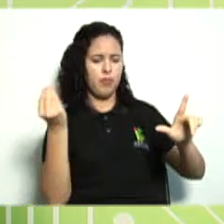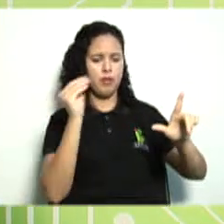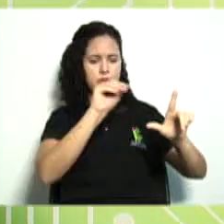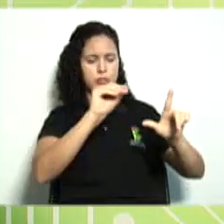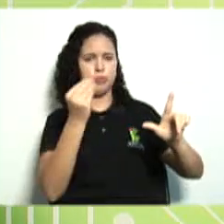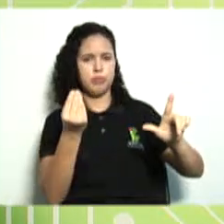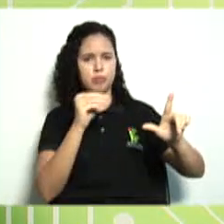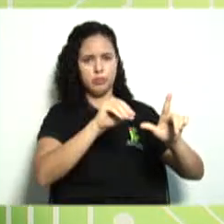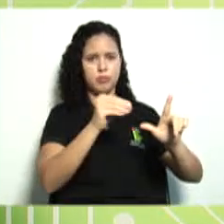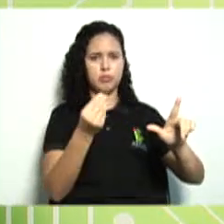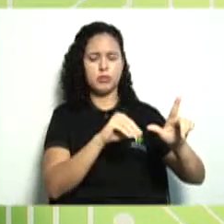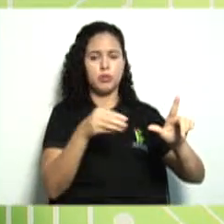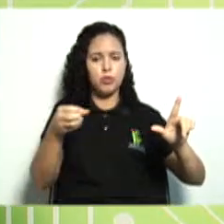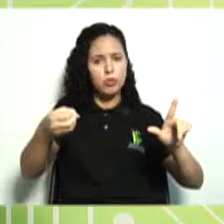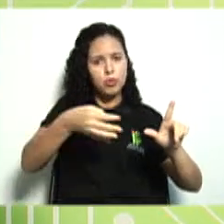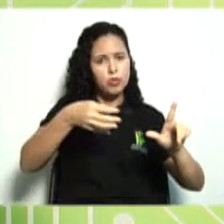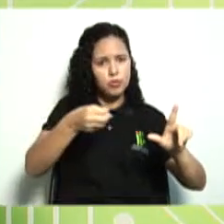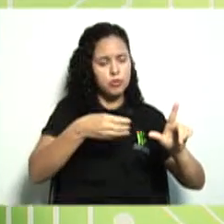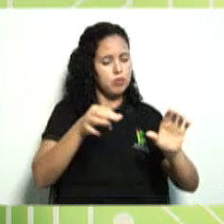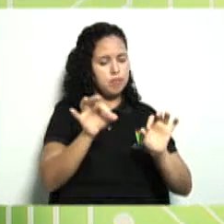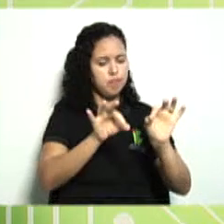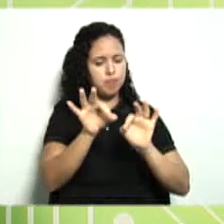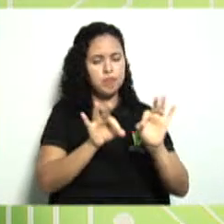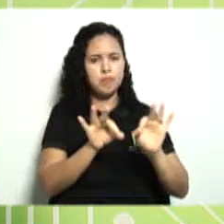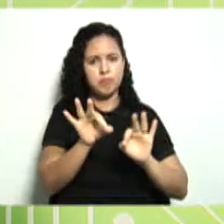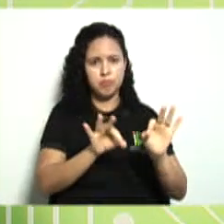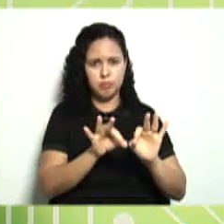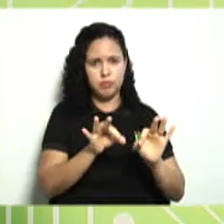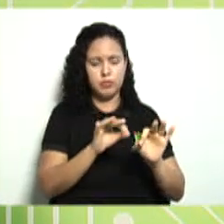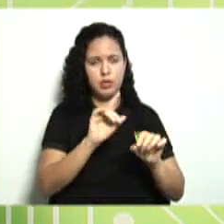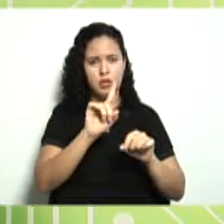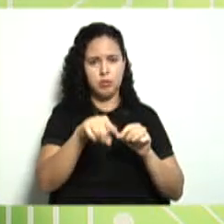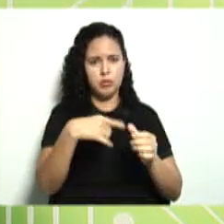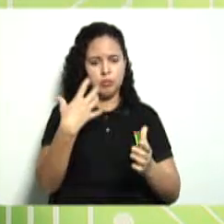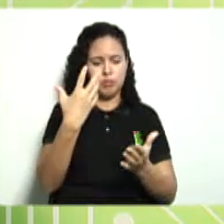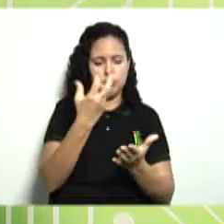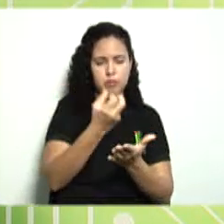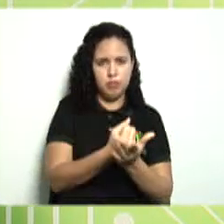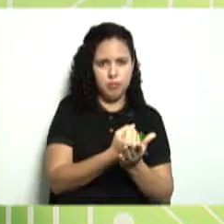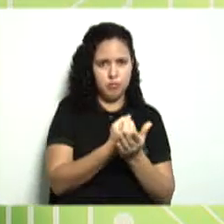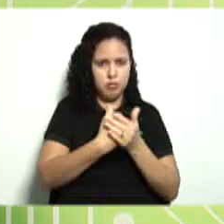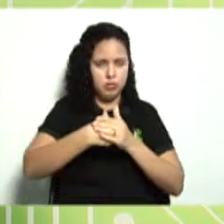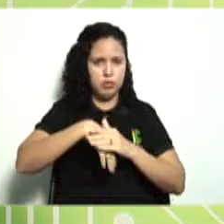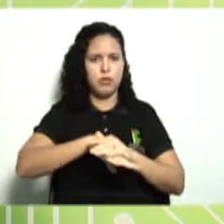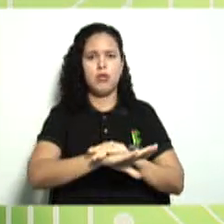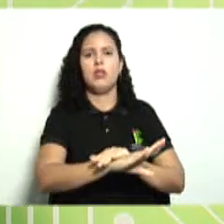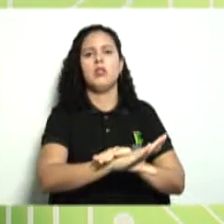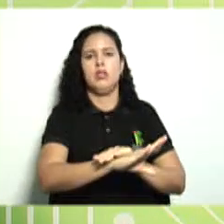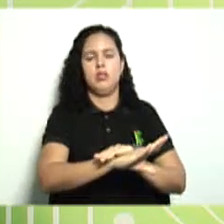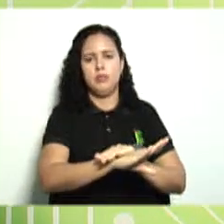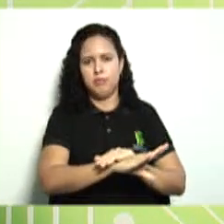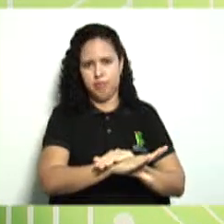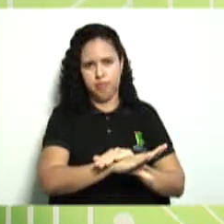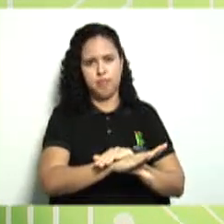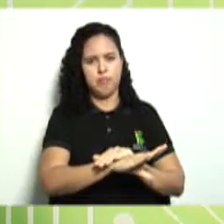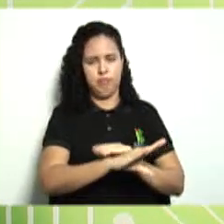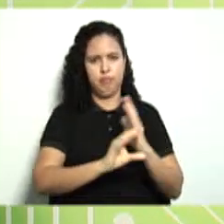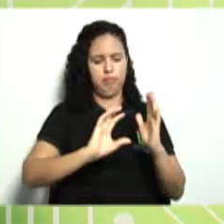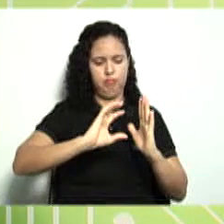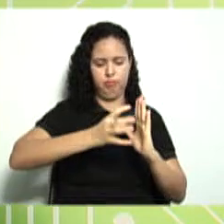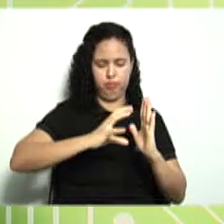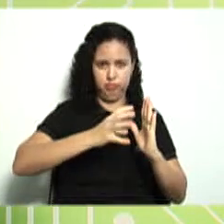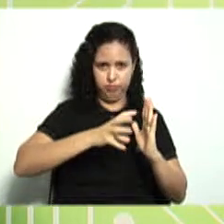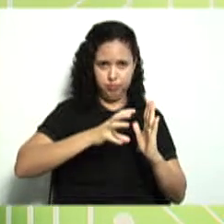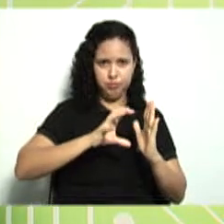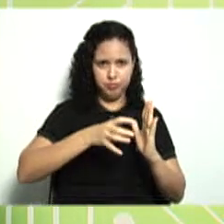inserções, atualizações. Tudo isso daí eu posso fazer com arquivo, ok? Um arquivo que vai ser armazenado, né, em um